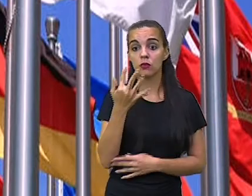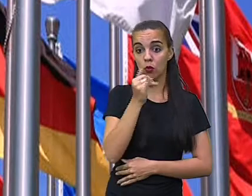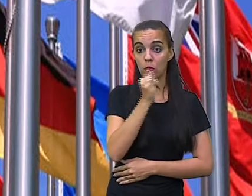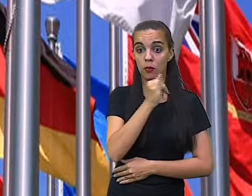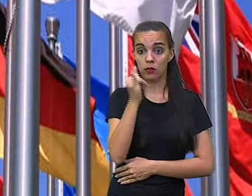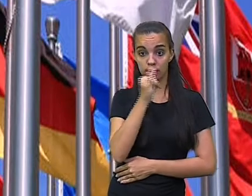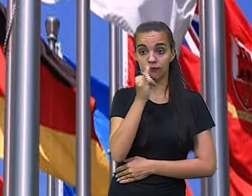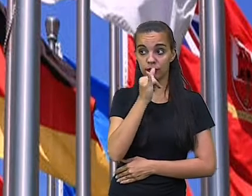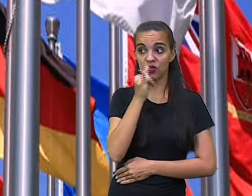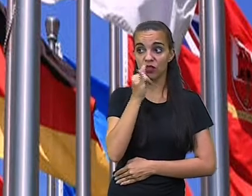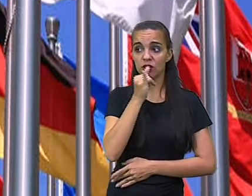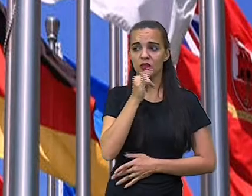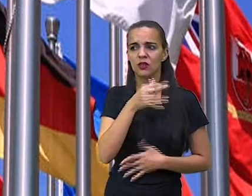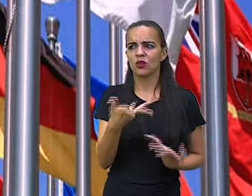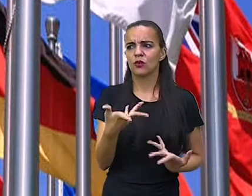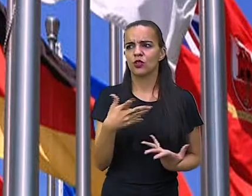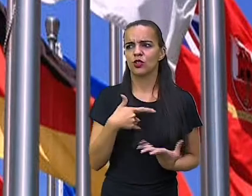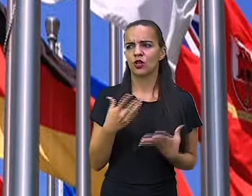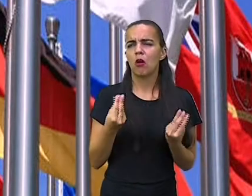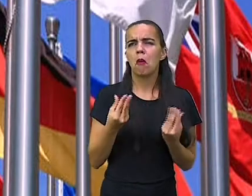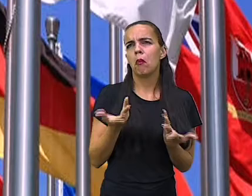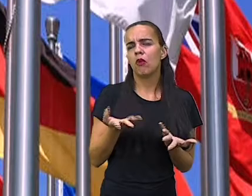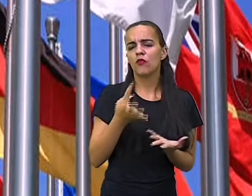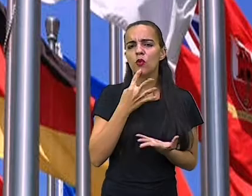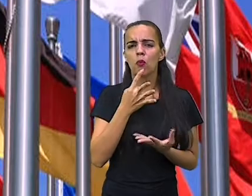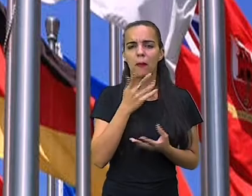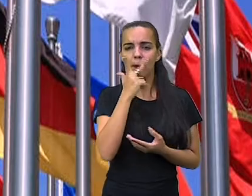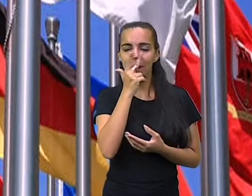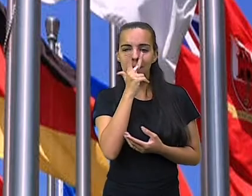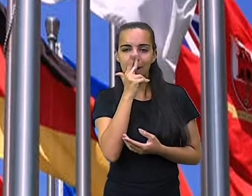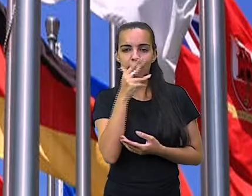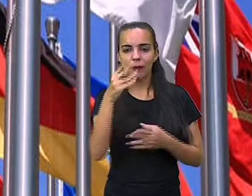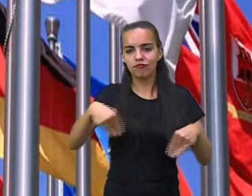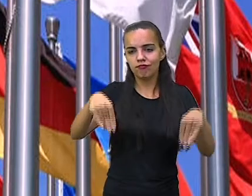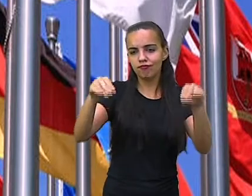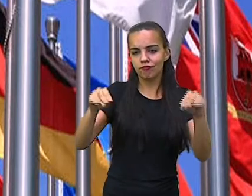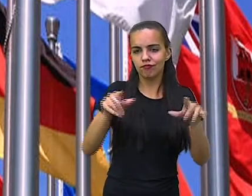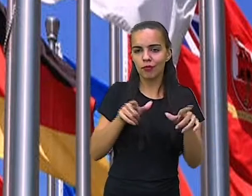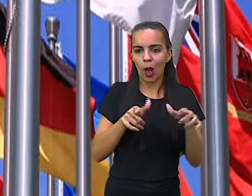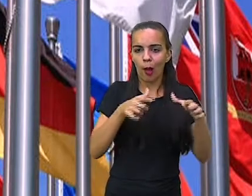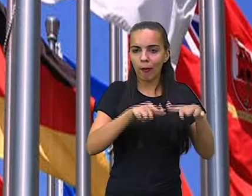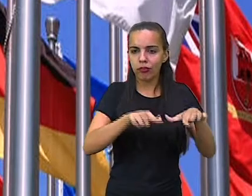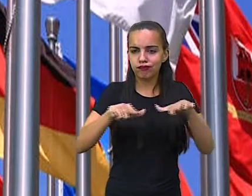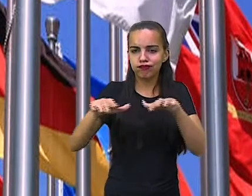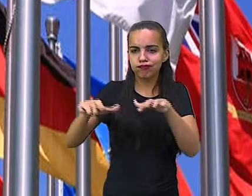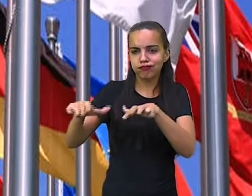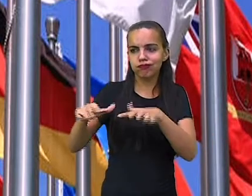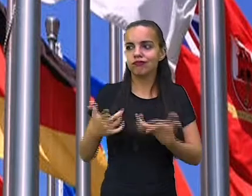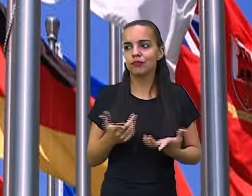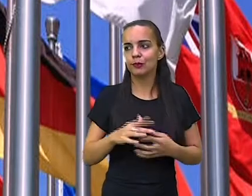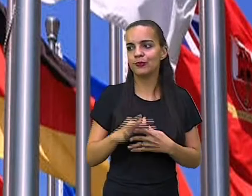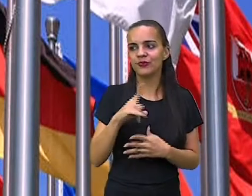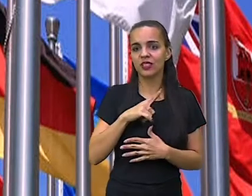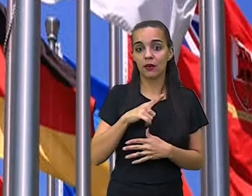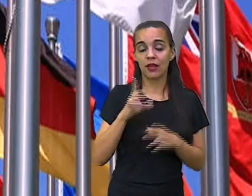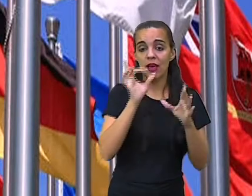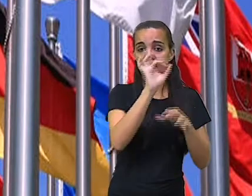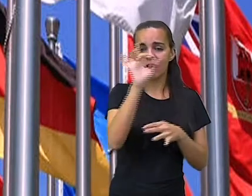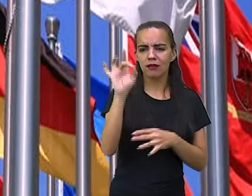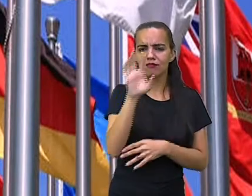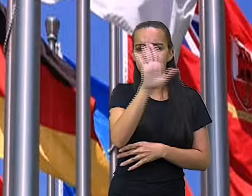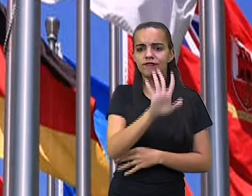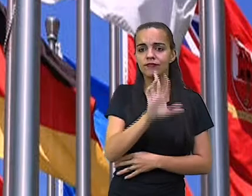naquele período, é como se fosse uma coxa de retalhos. Então, cada região que